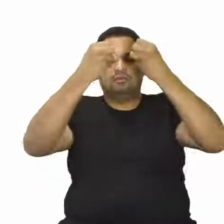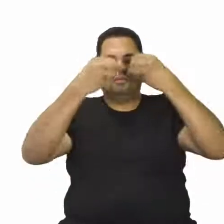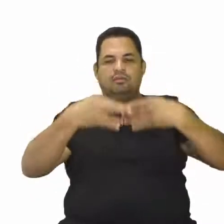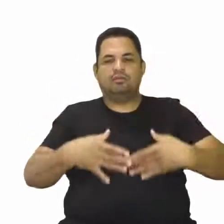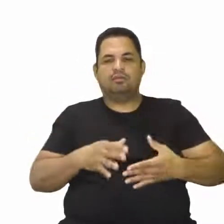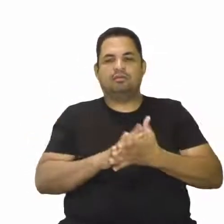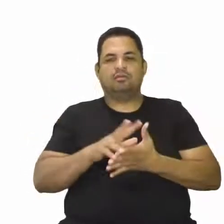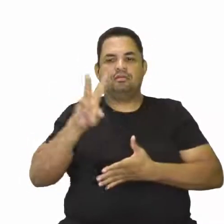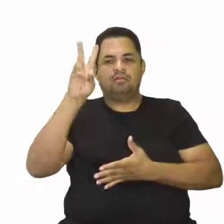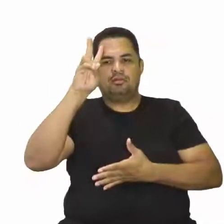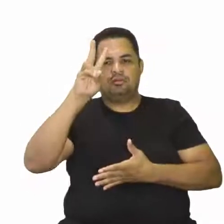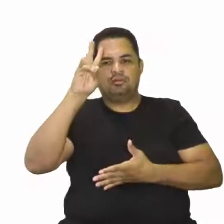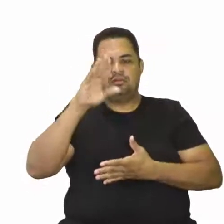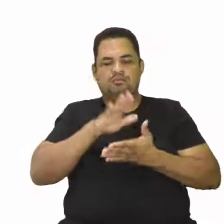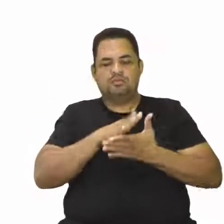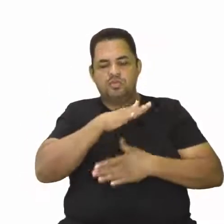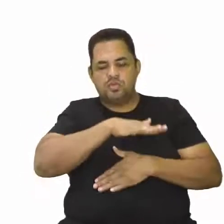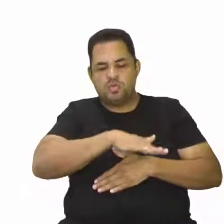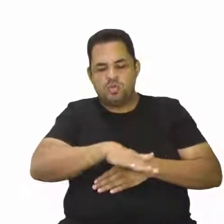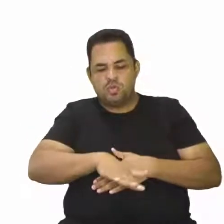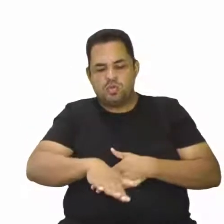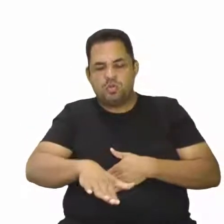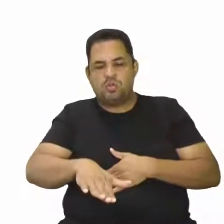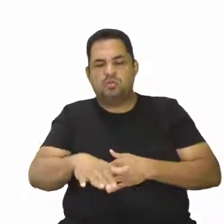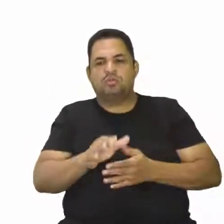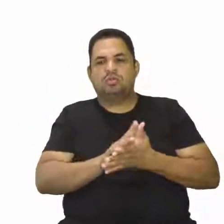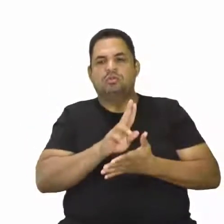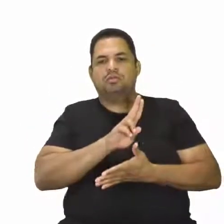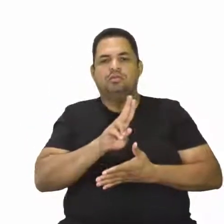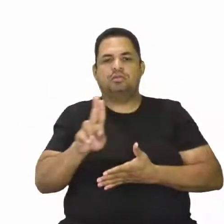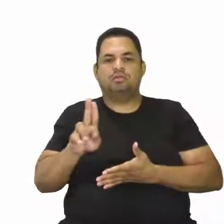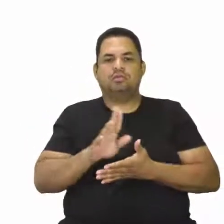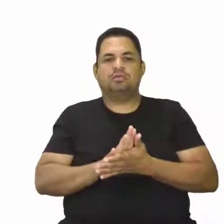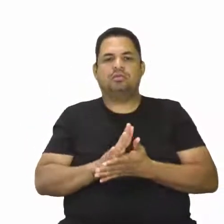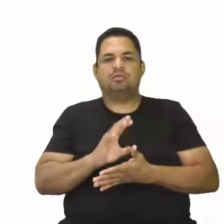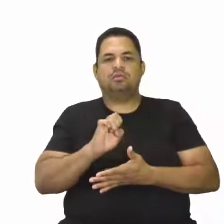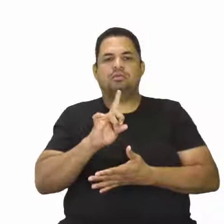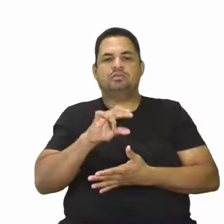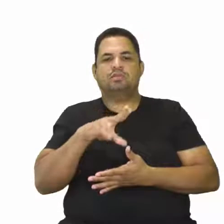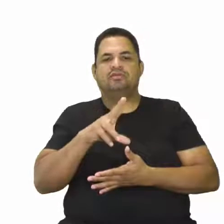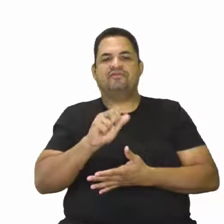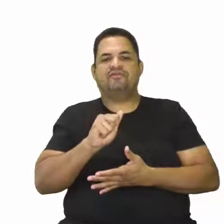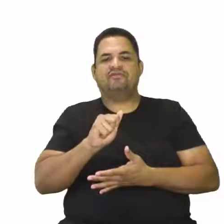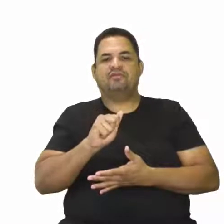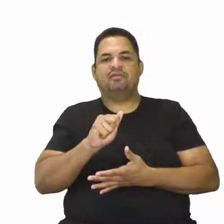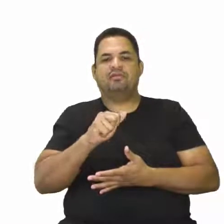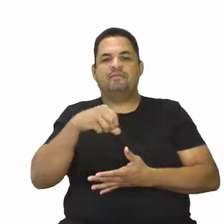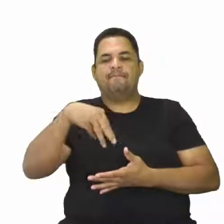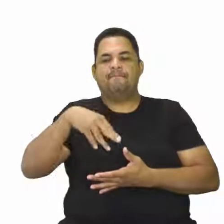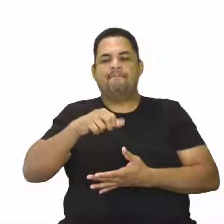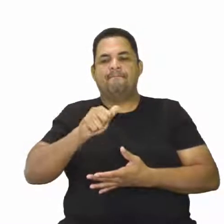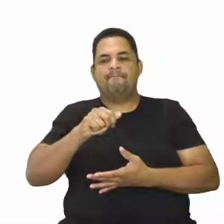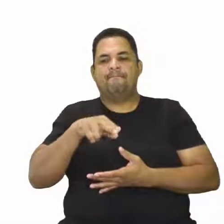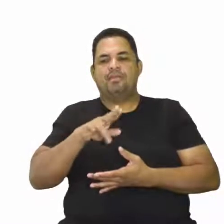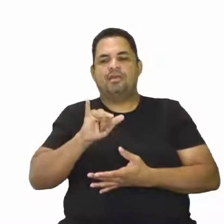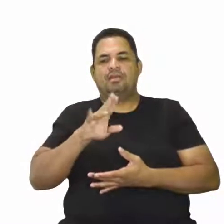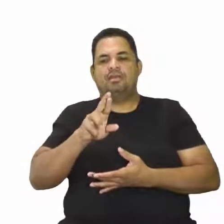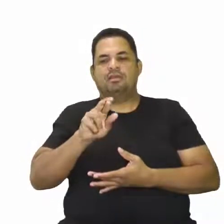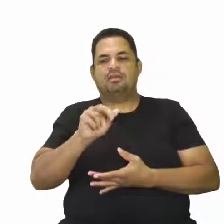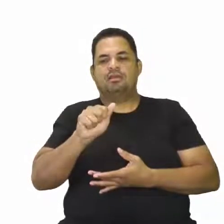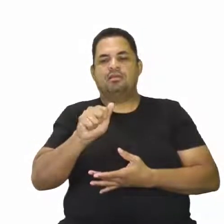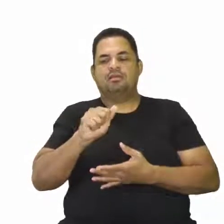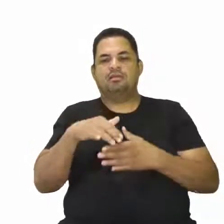história de uma pequenina criança, né, chamada Sierva Maria, ou seja, Serva